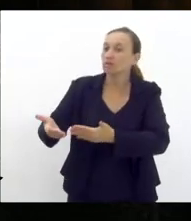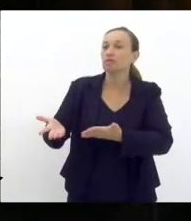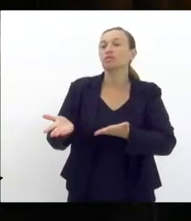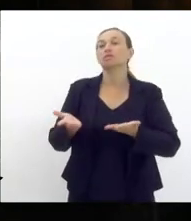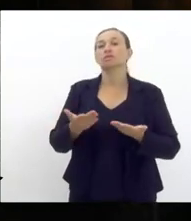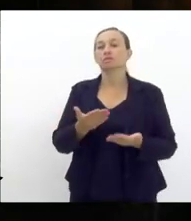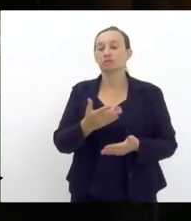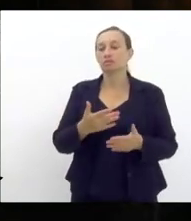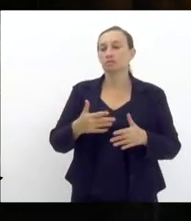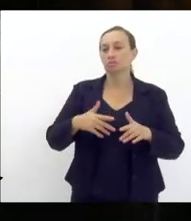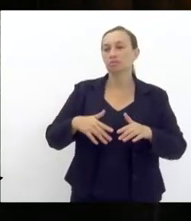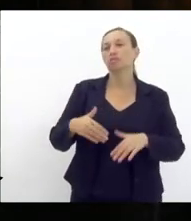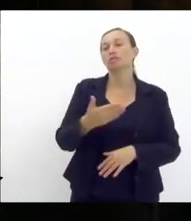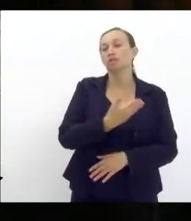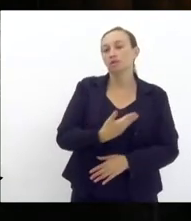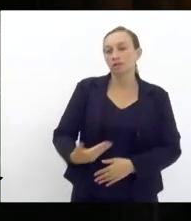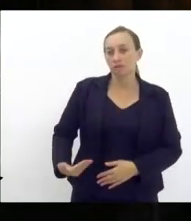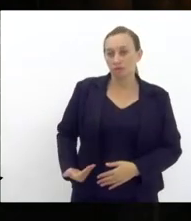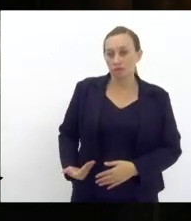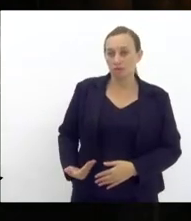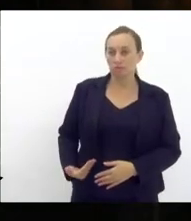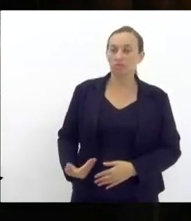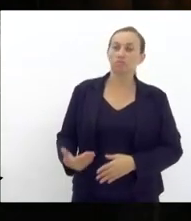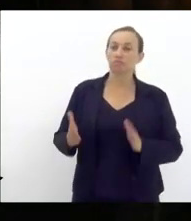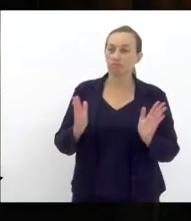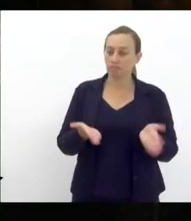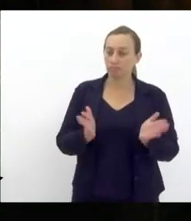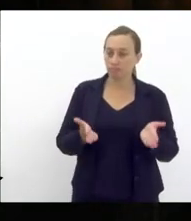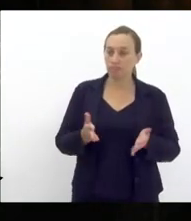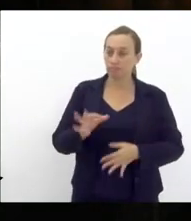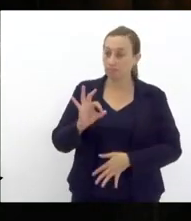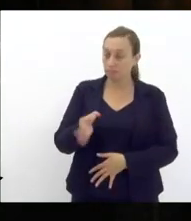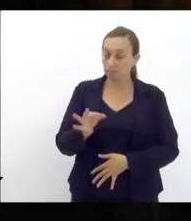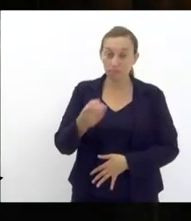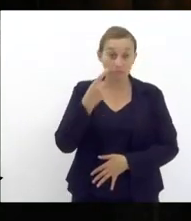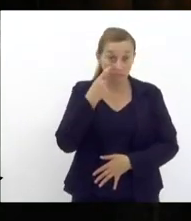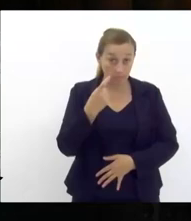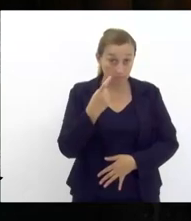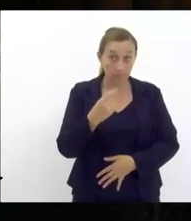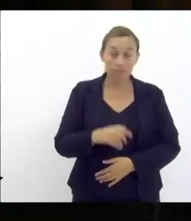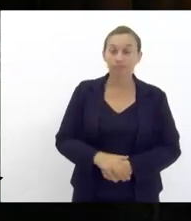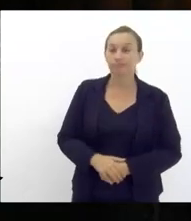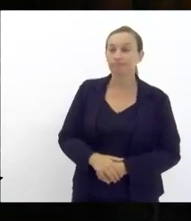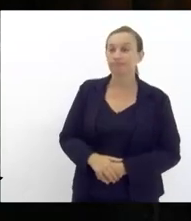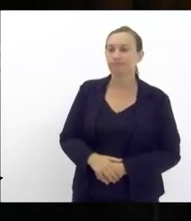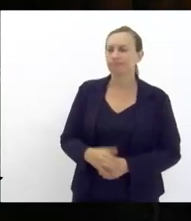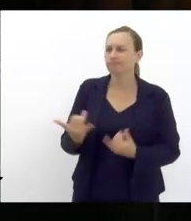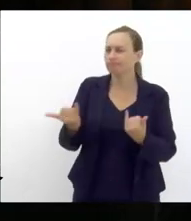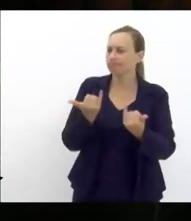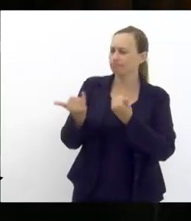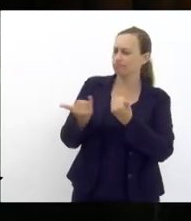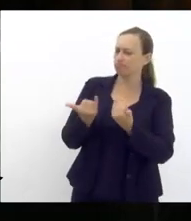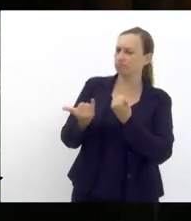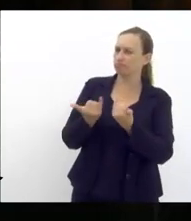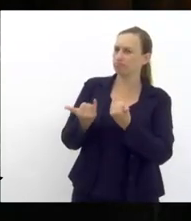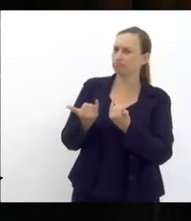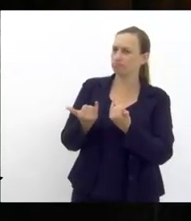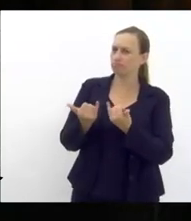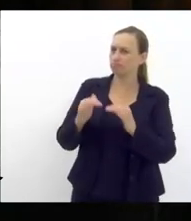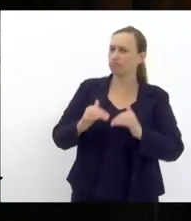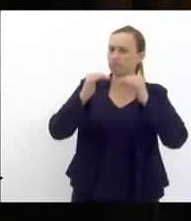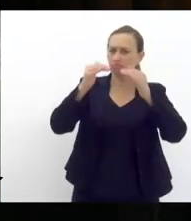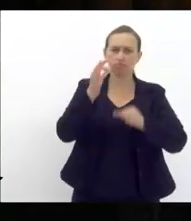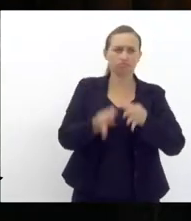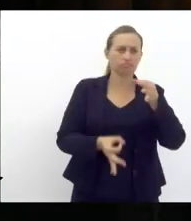cargo de governador claro que é evidente quando vemos essa notícia do Supremo